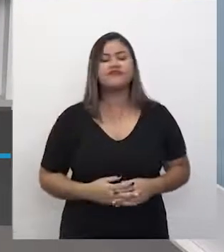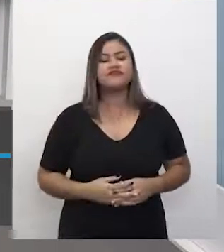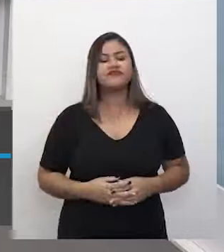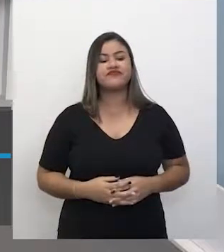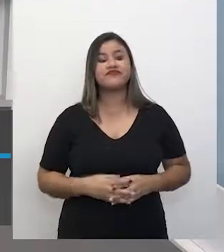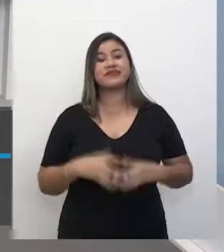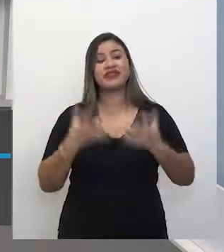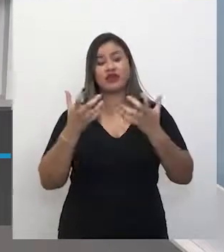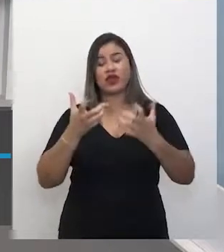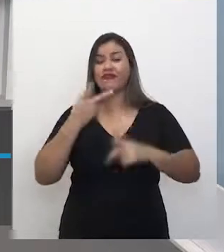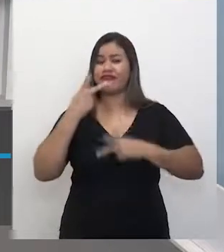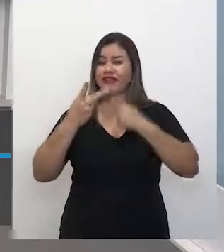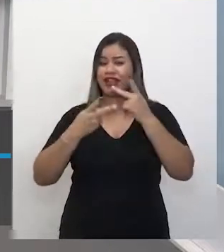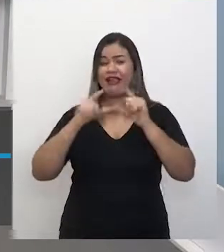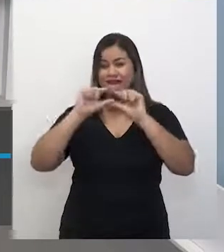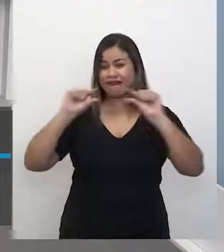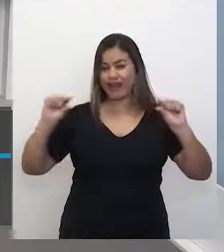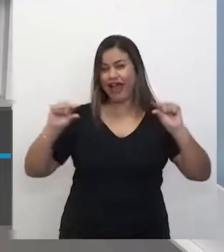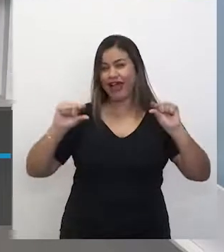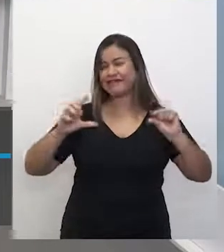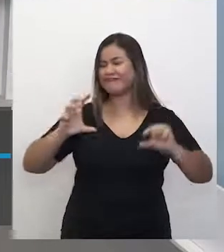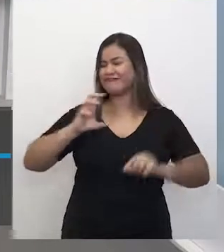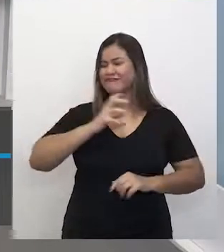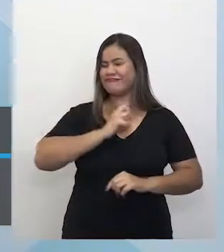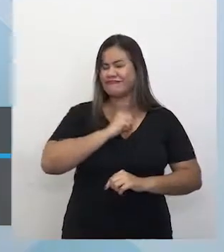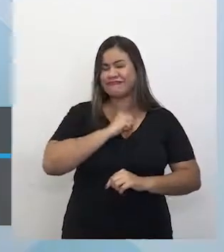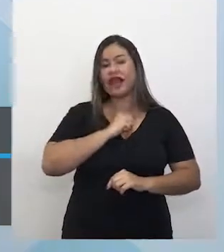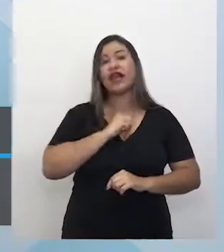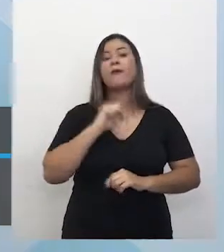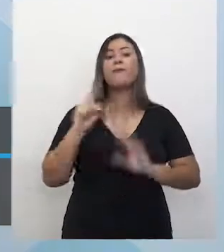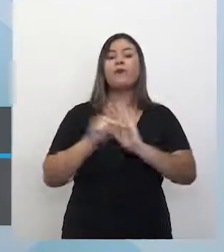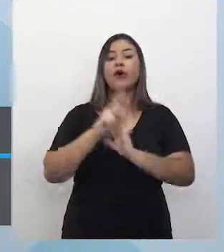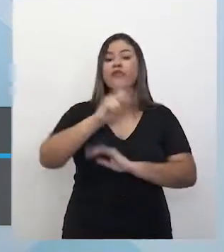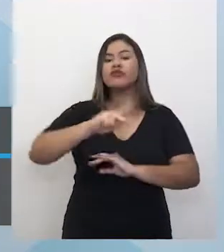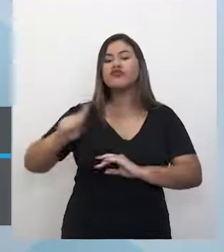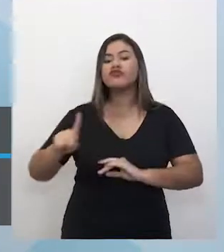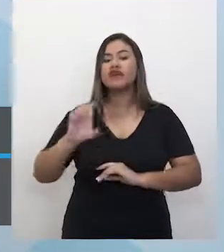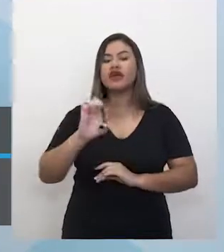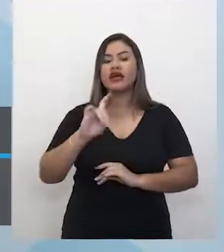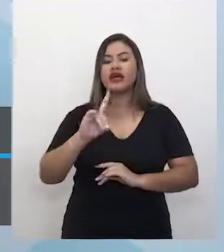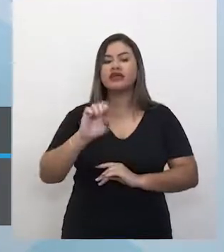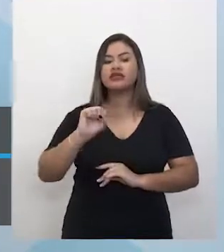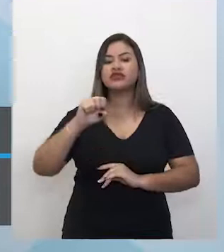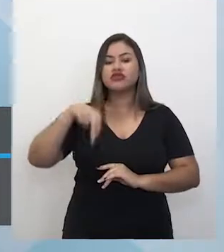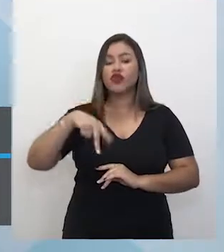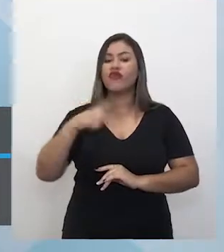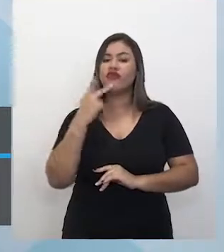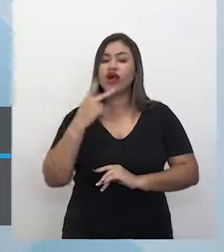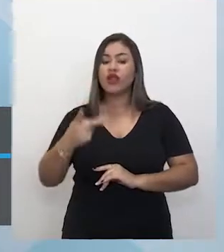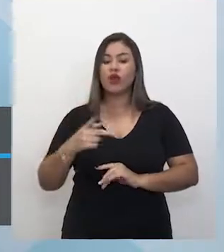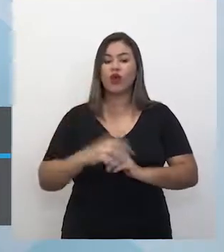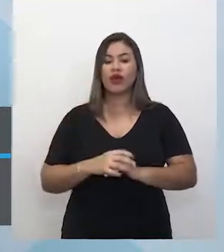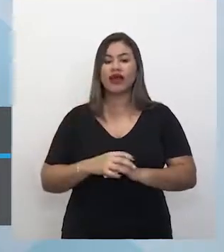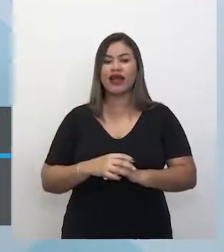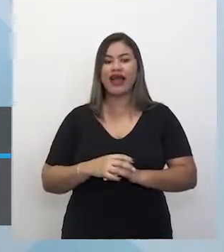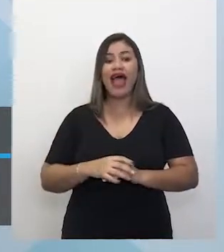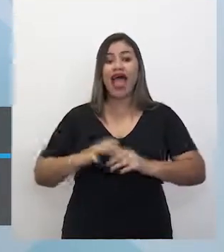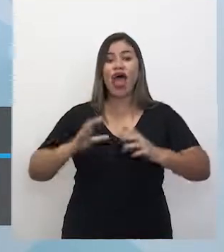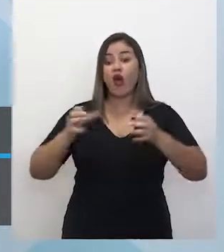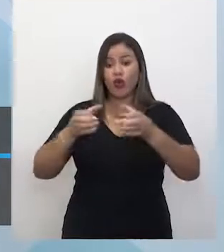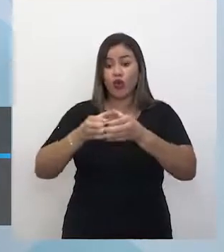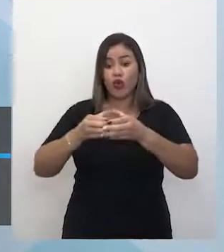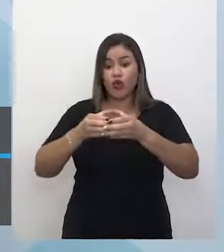até citar uma frase que eu adorei aqui, que o professor Edson falou. É a maioria